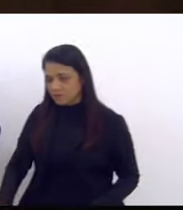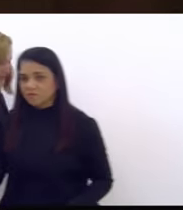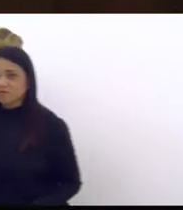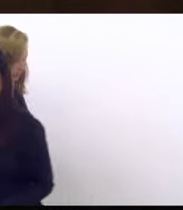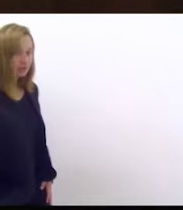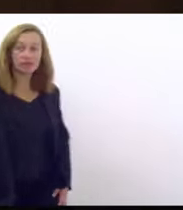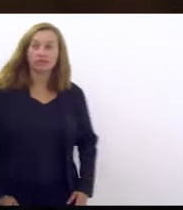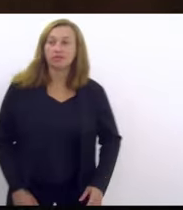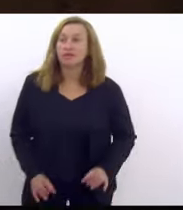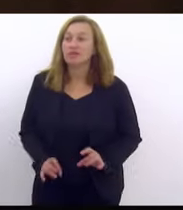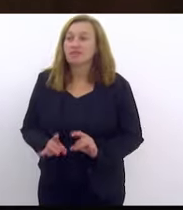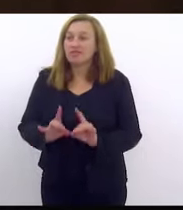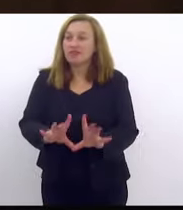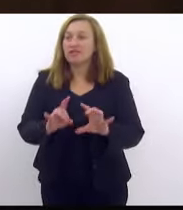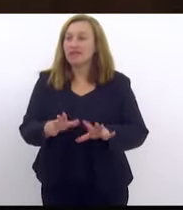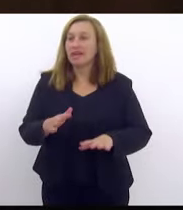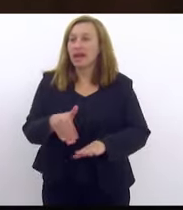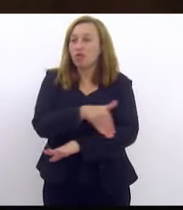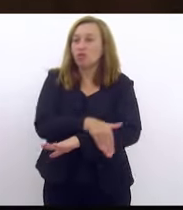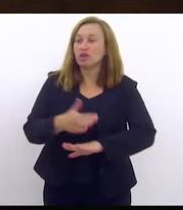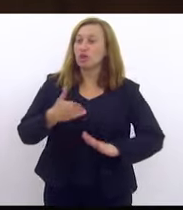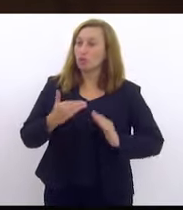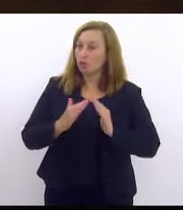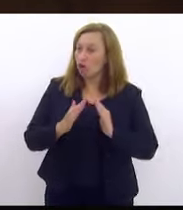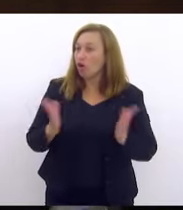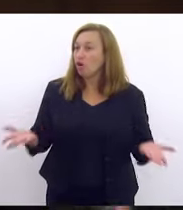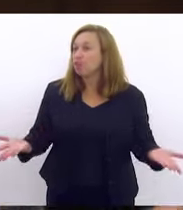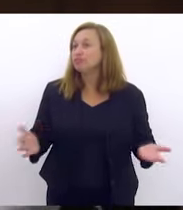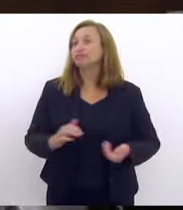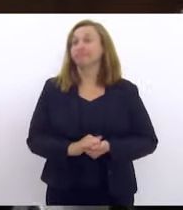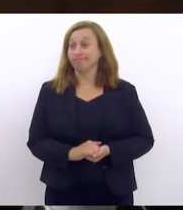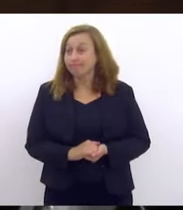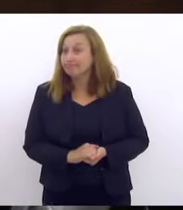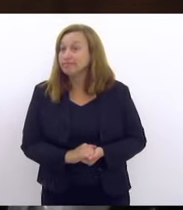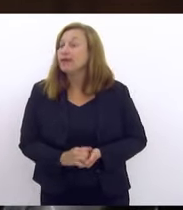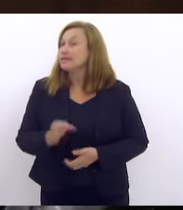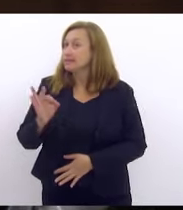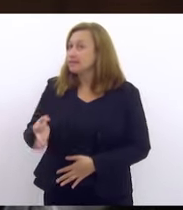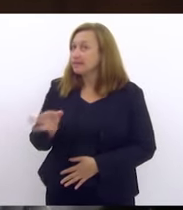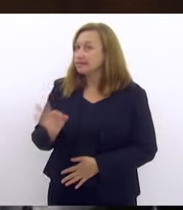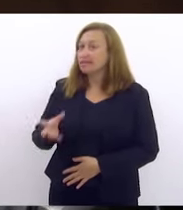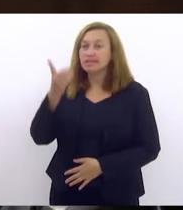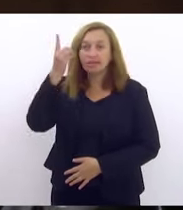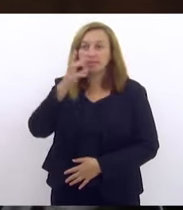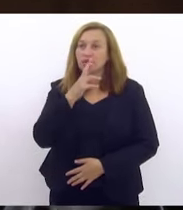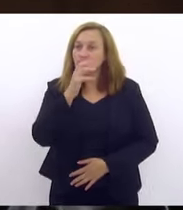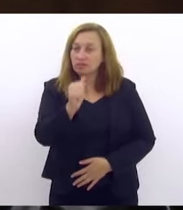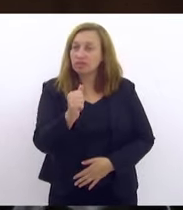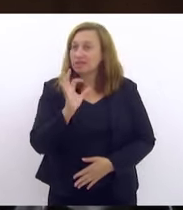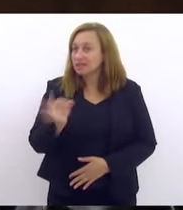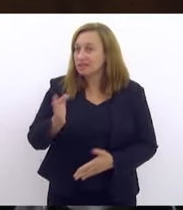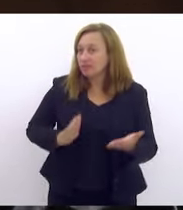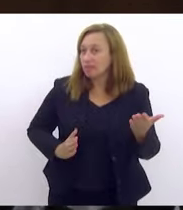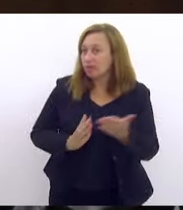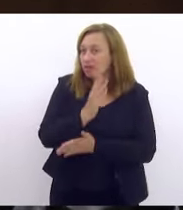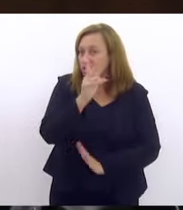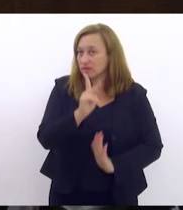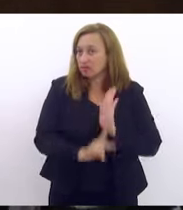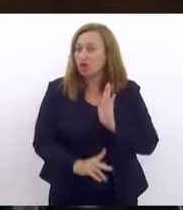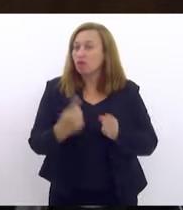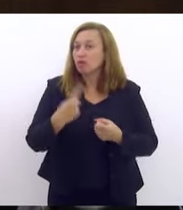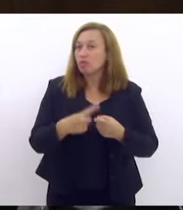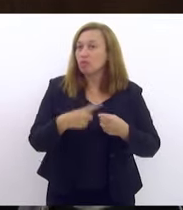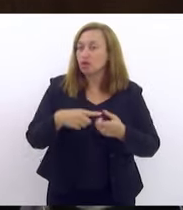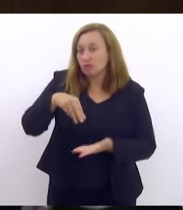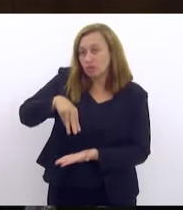mora. Então, deputado Rodrigo Amorim, parabéns. Eu tenho absoluta certeza que será aprovado o seu projeto, porque o sambódromo